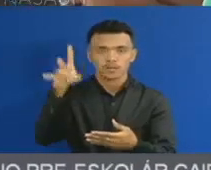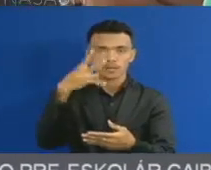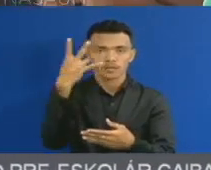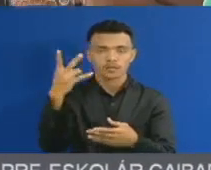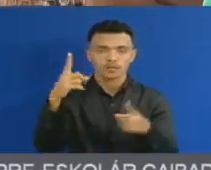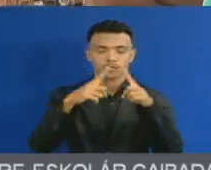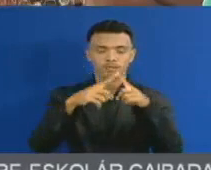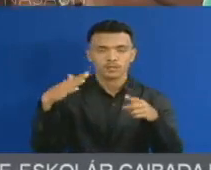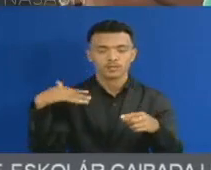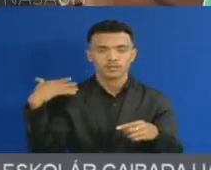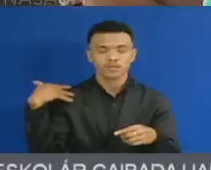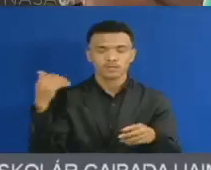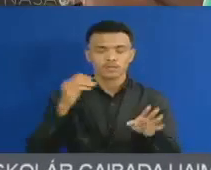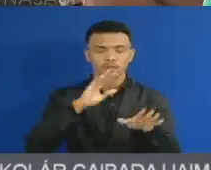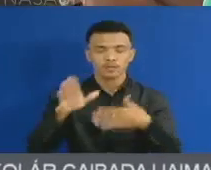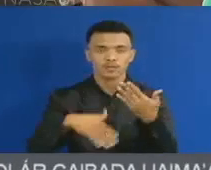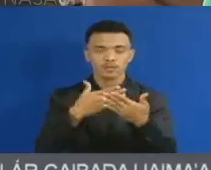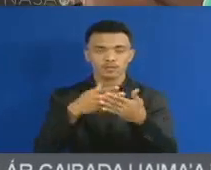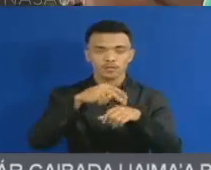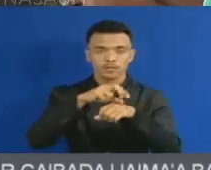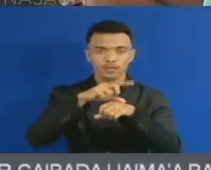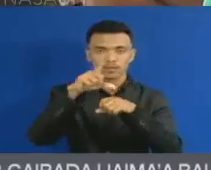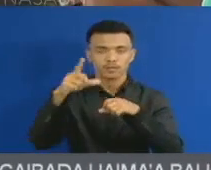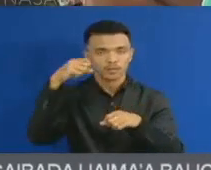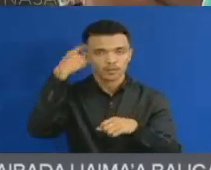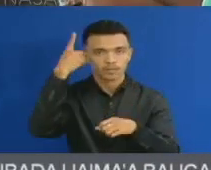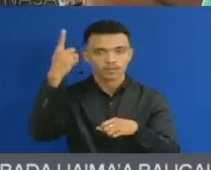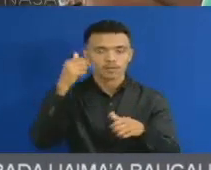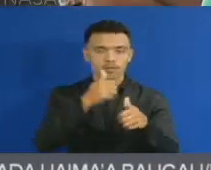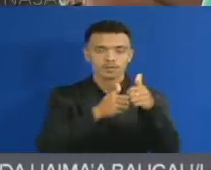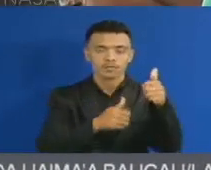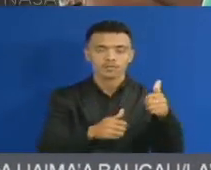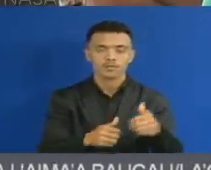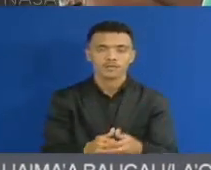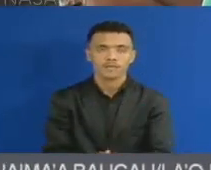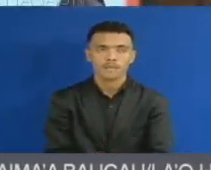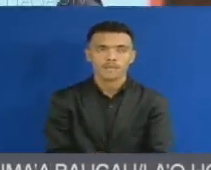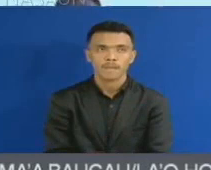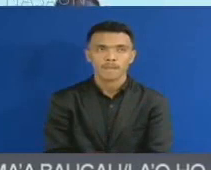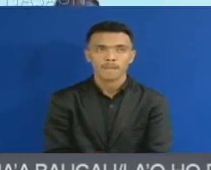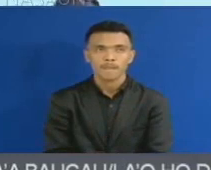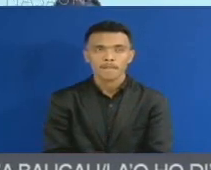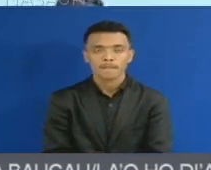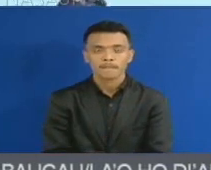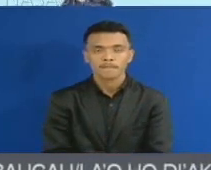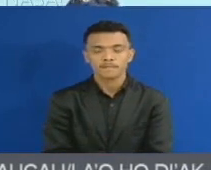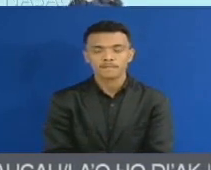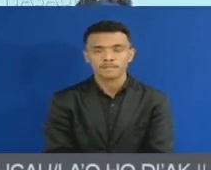ba juventude suku território Timor-Leste hodi compreende no cumpri. Obrigado, saudações